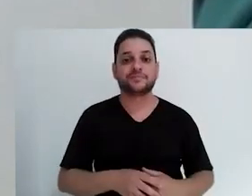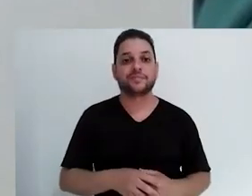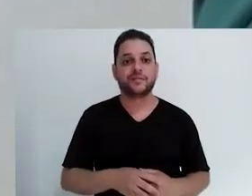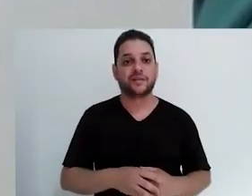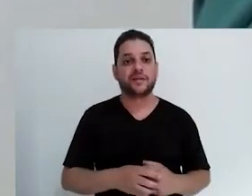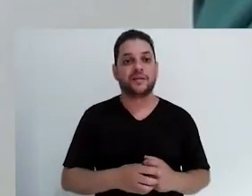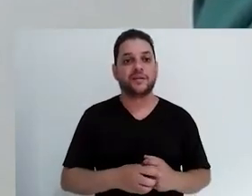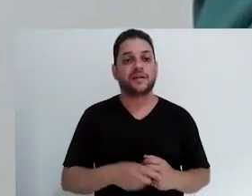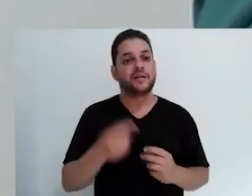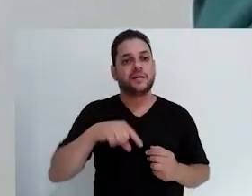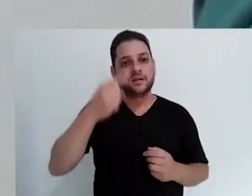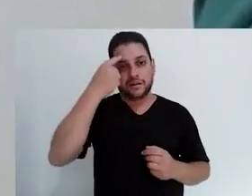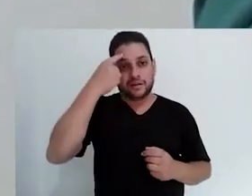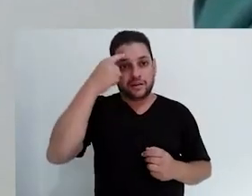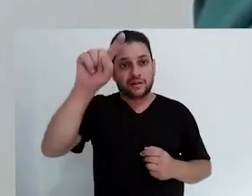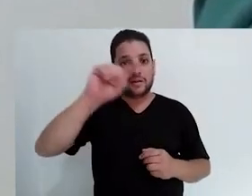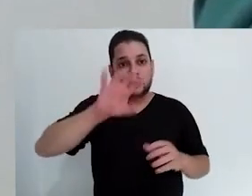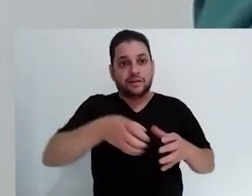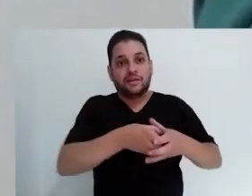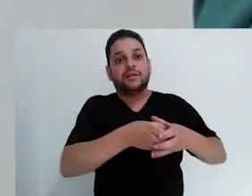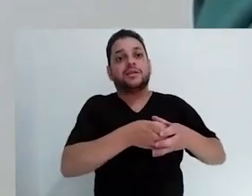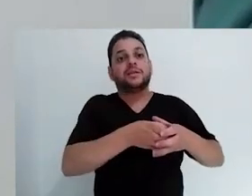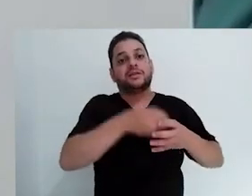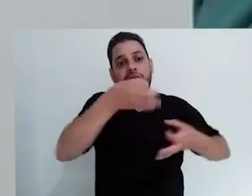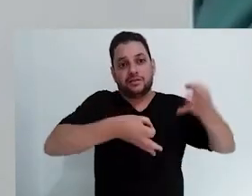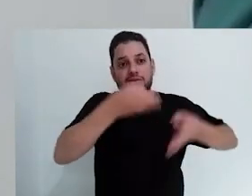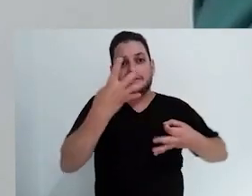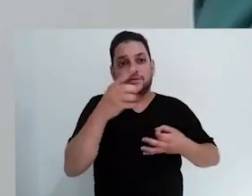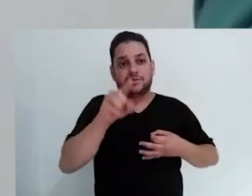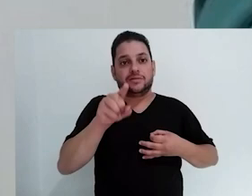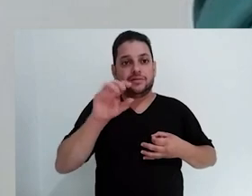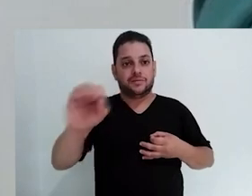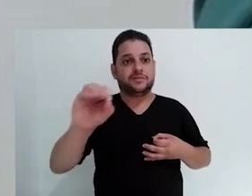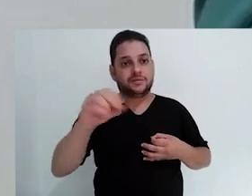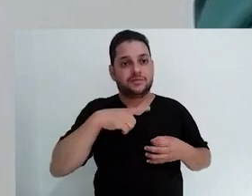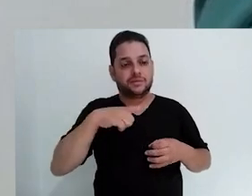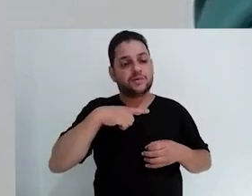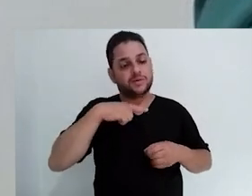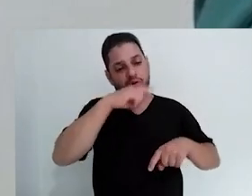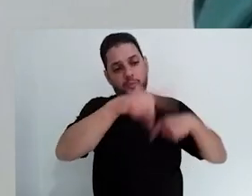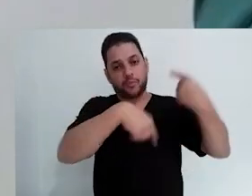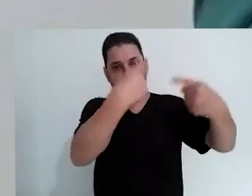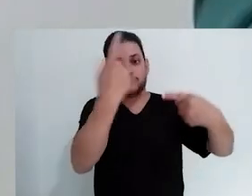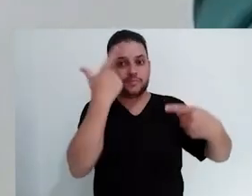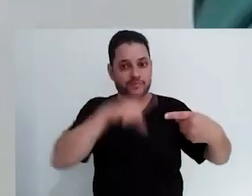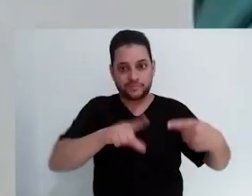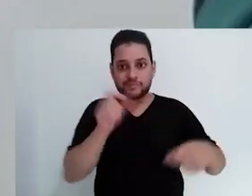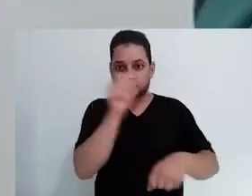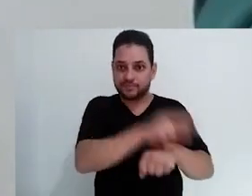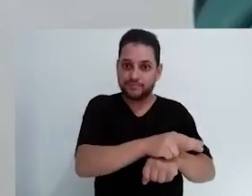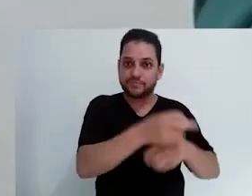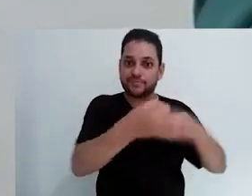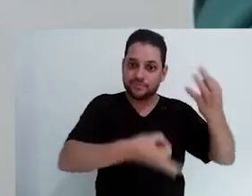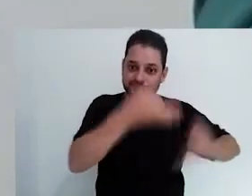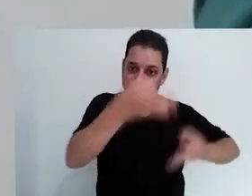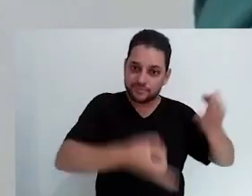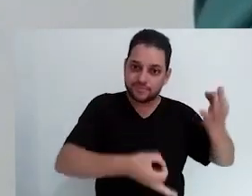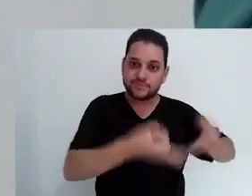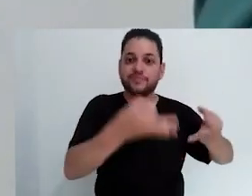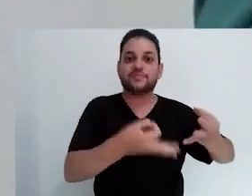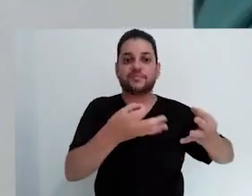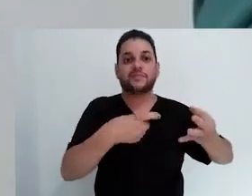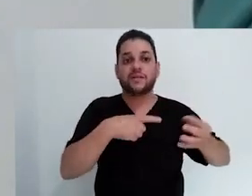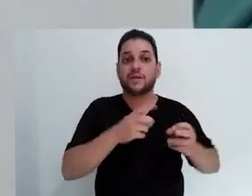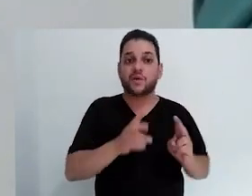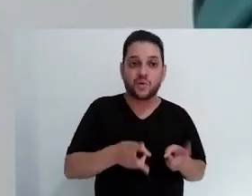A ideia dos núcleos de Justiça 4.0, mesmo depois da lotação de juízes nos núcleos, é a de continuar